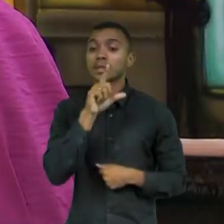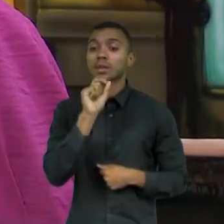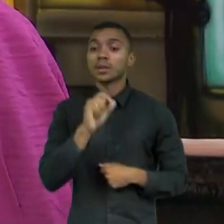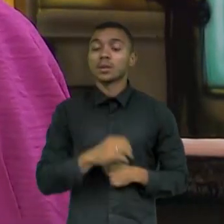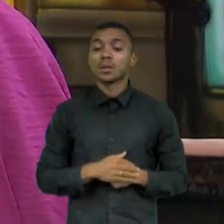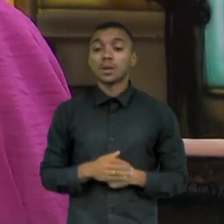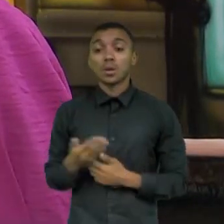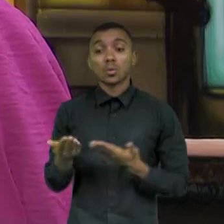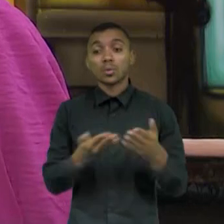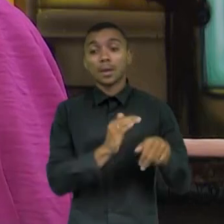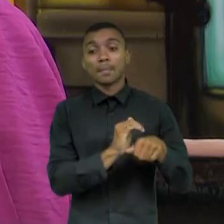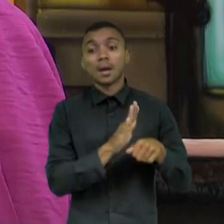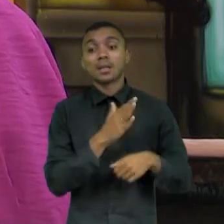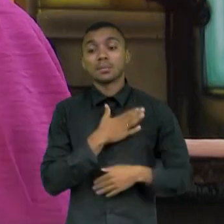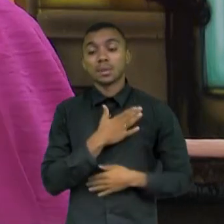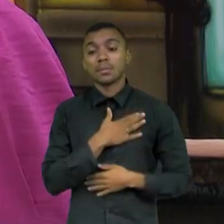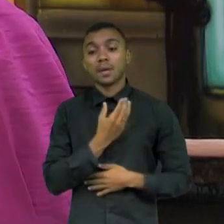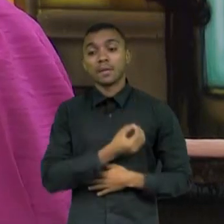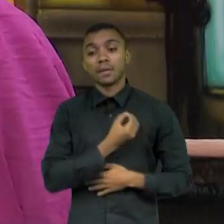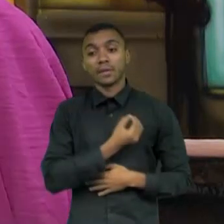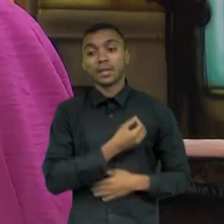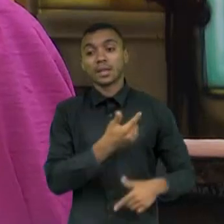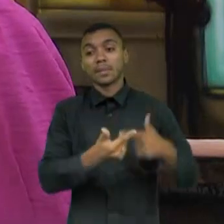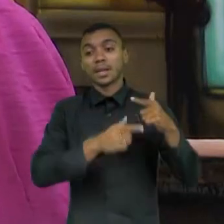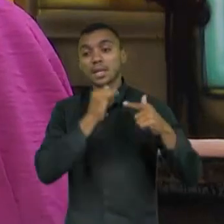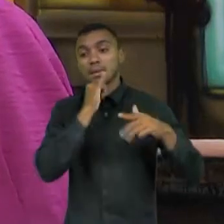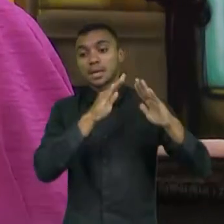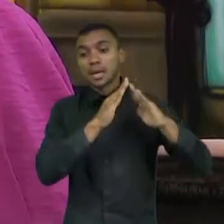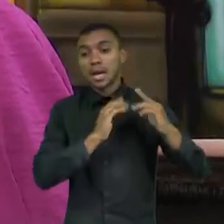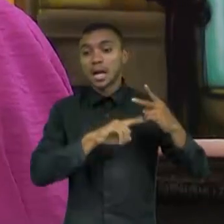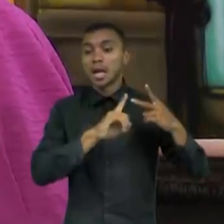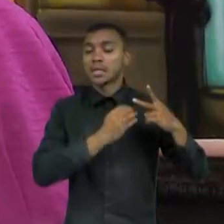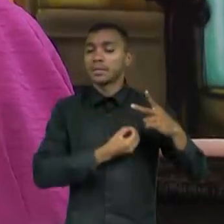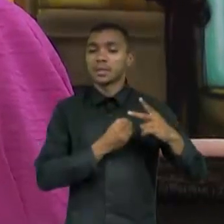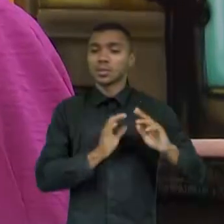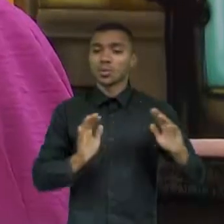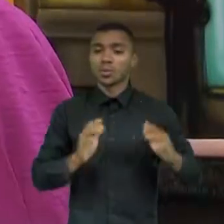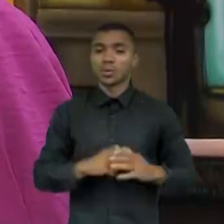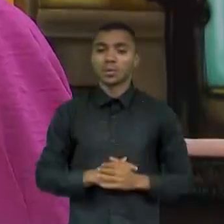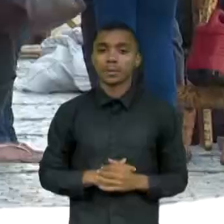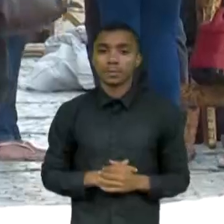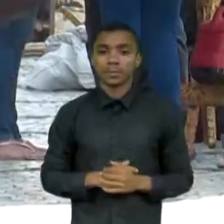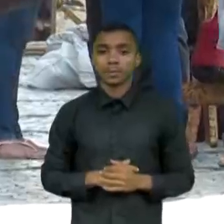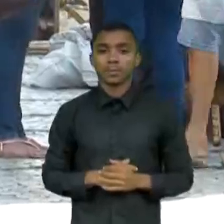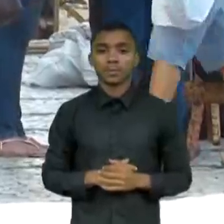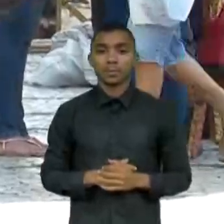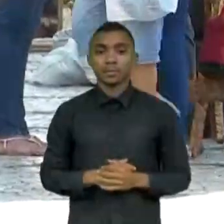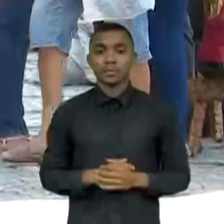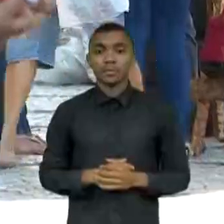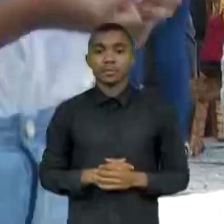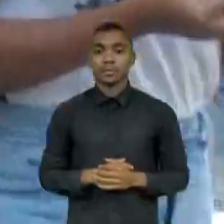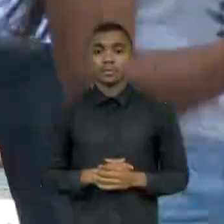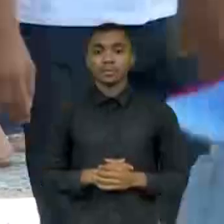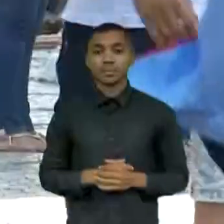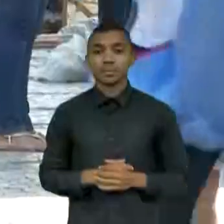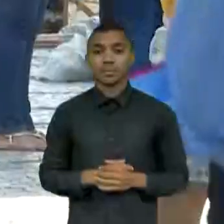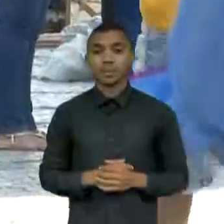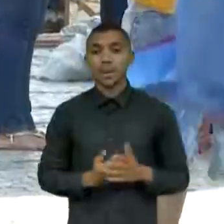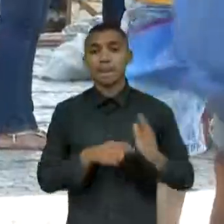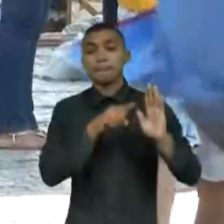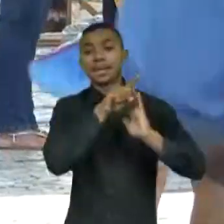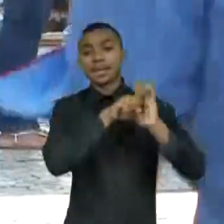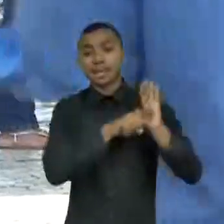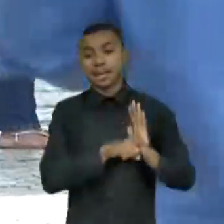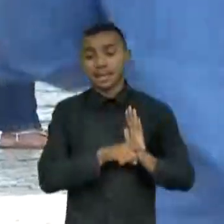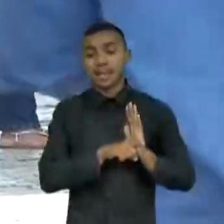cuidar mais da minha rotina, da minha casa, da minha vida, enfim, qualidade de vida. De acordo com a pesquisa intitulada